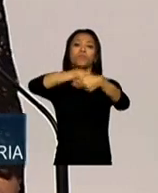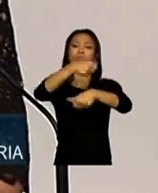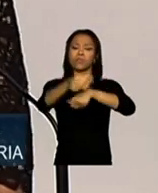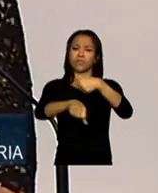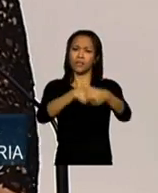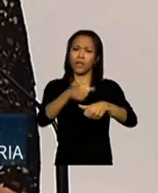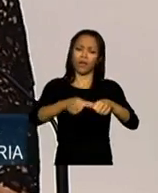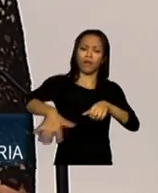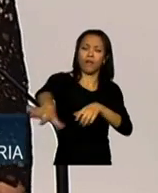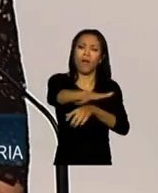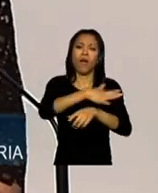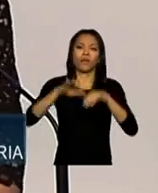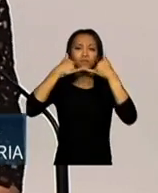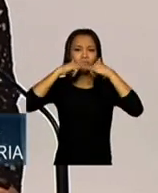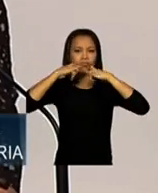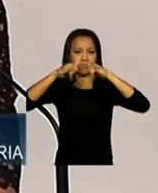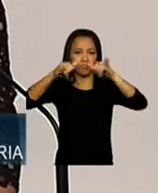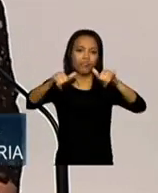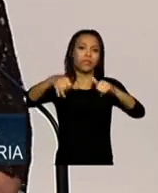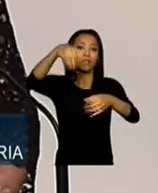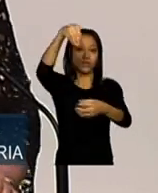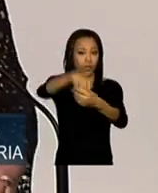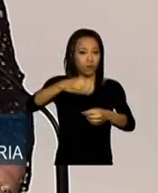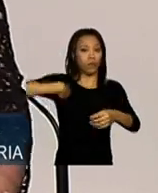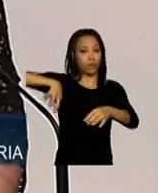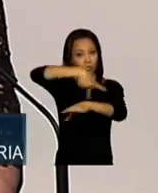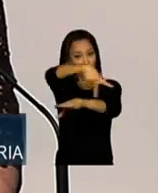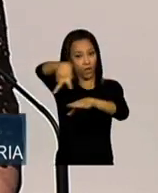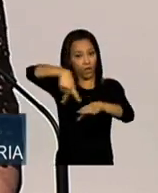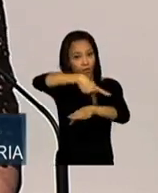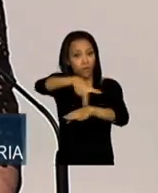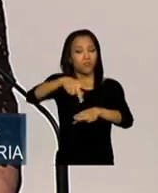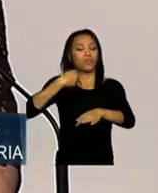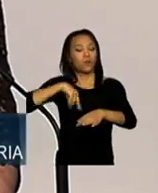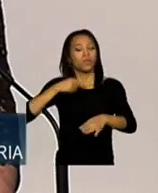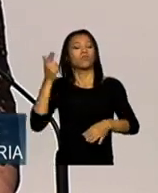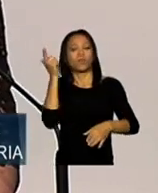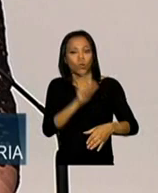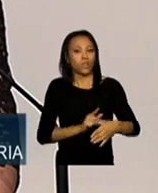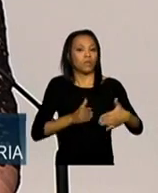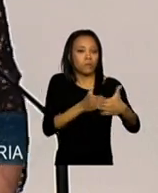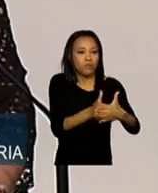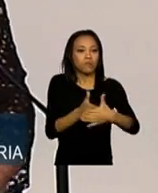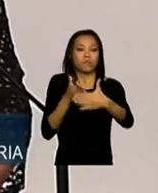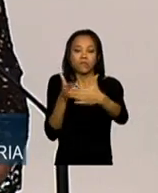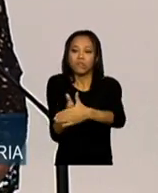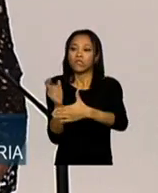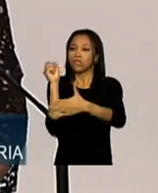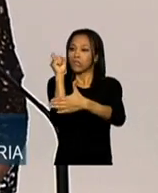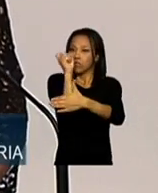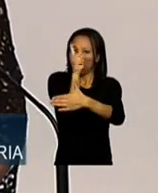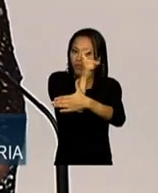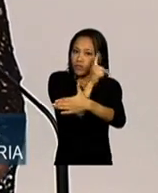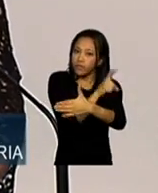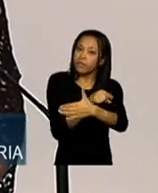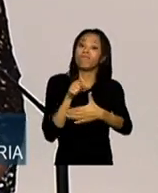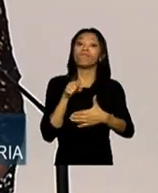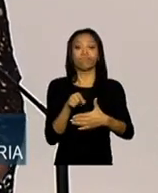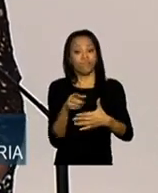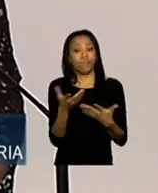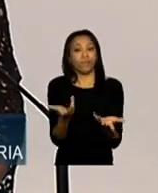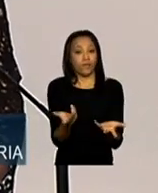infraestrutura energética em nosso país, enfrentando os gargalos de logística prejudiciais